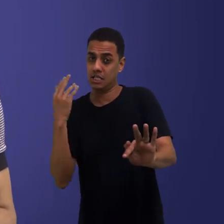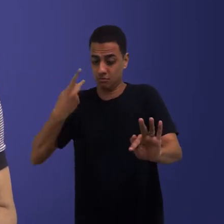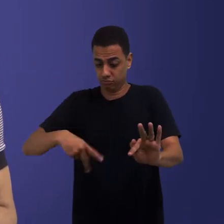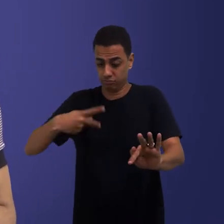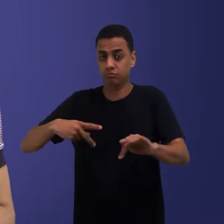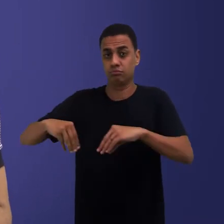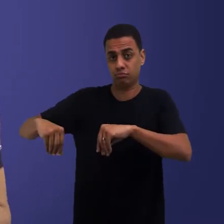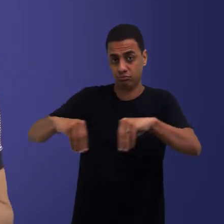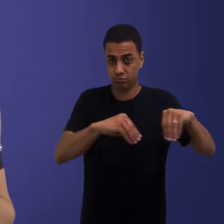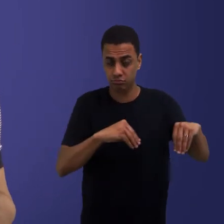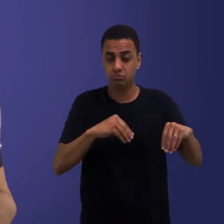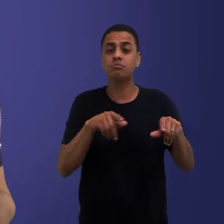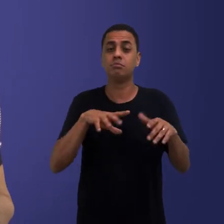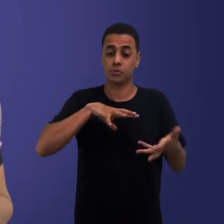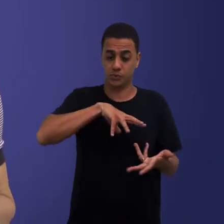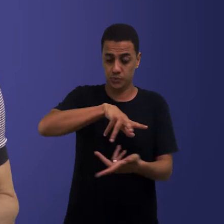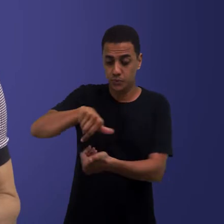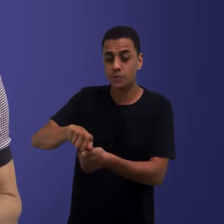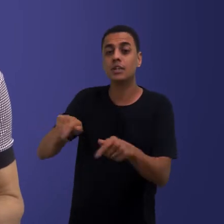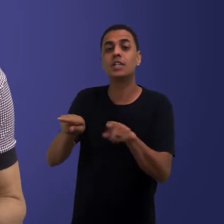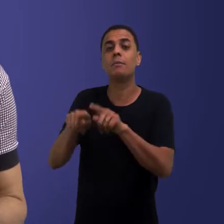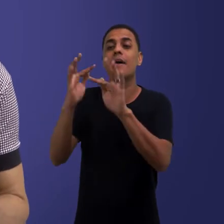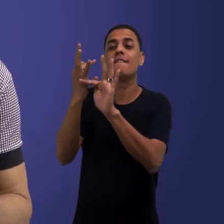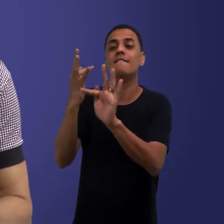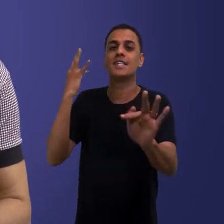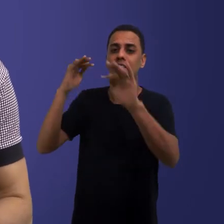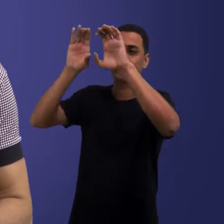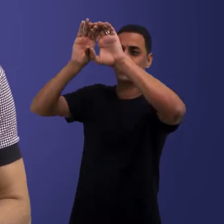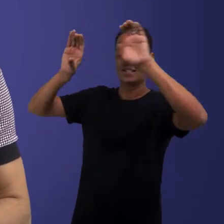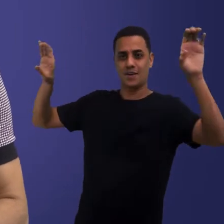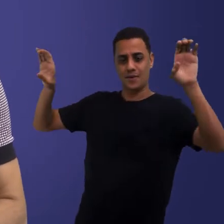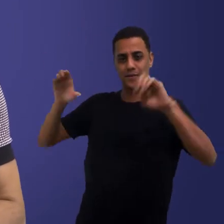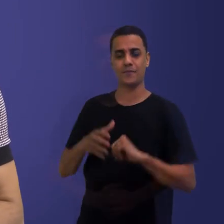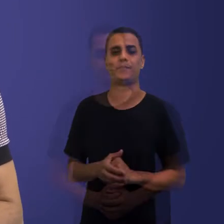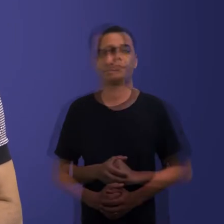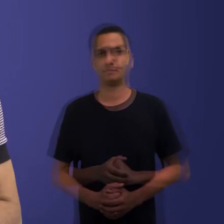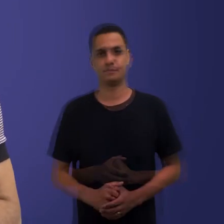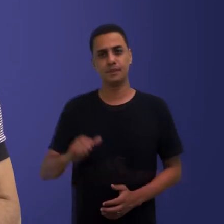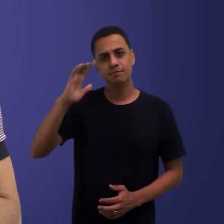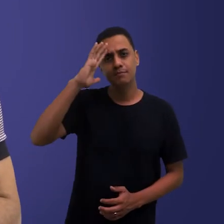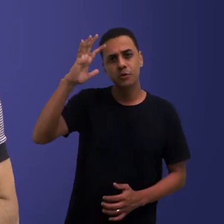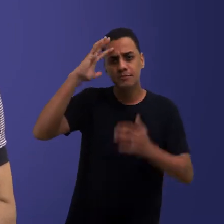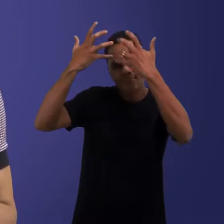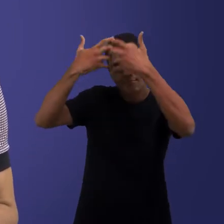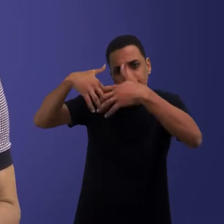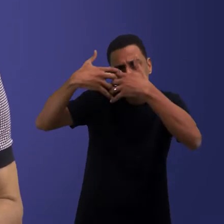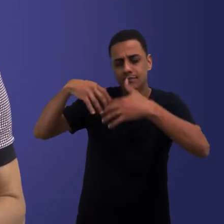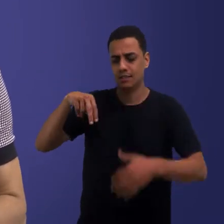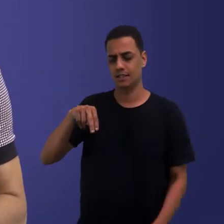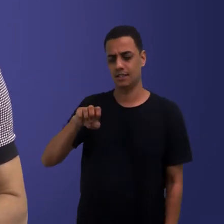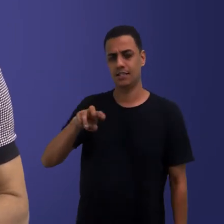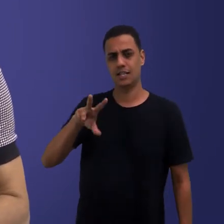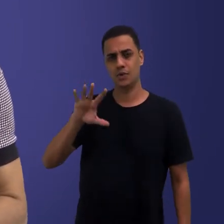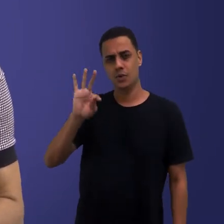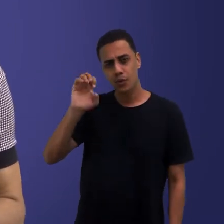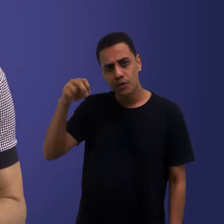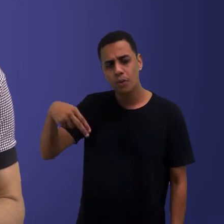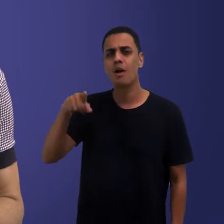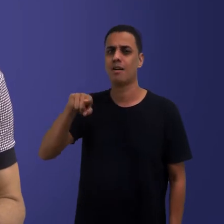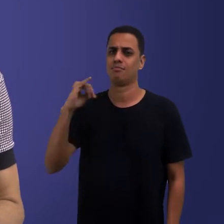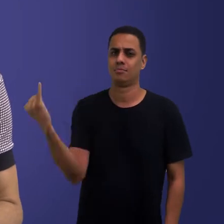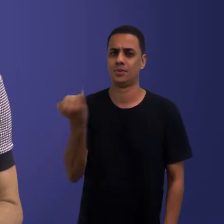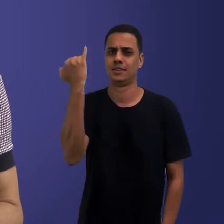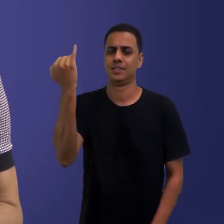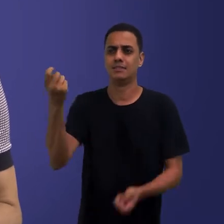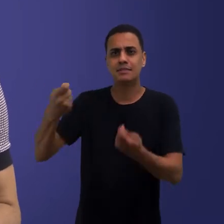de Kepler, unindo a física terrestre e a física celeste. A mecânica newtoniana é um